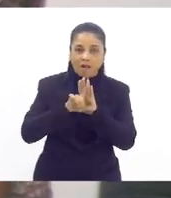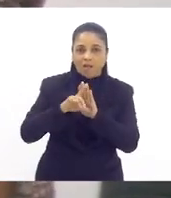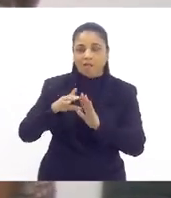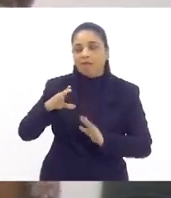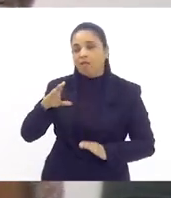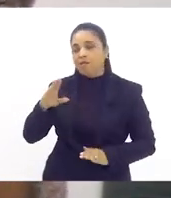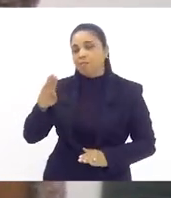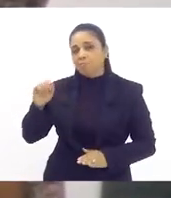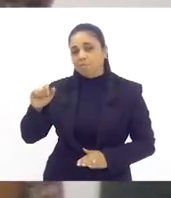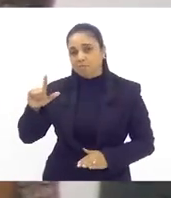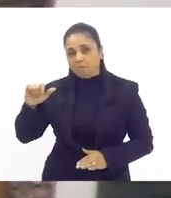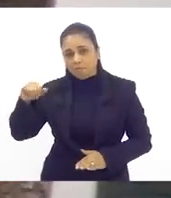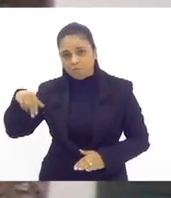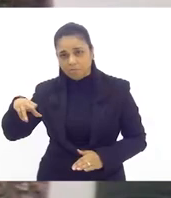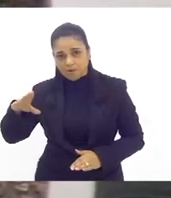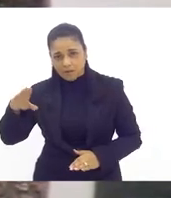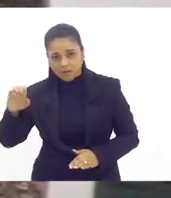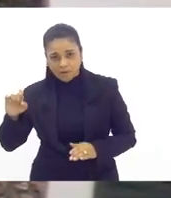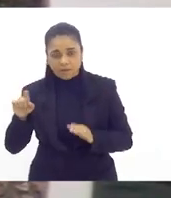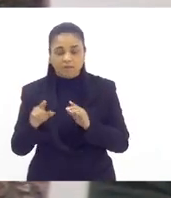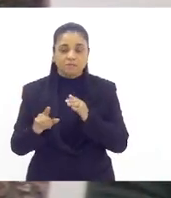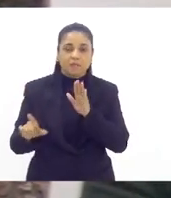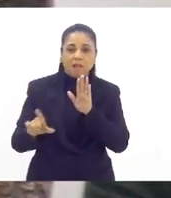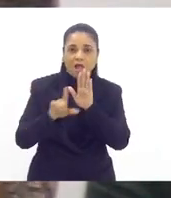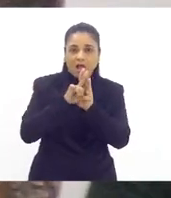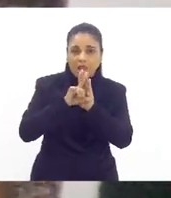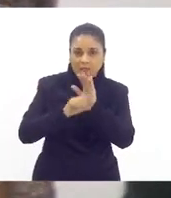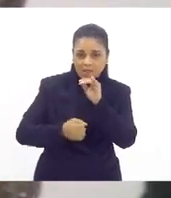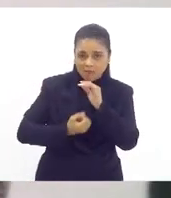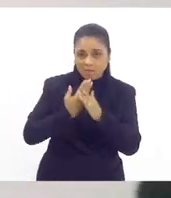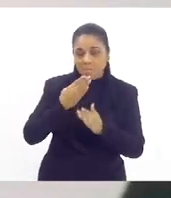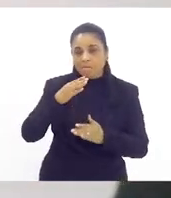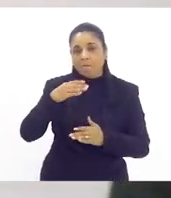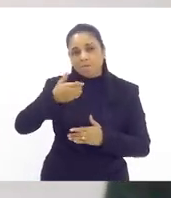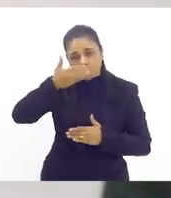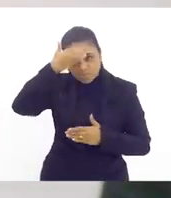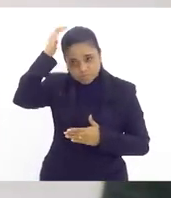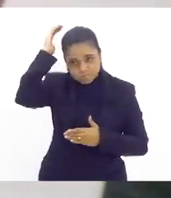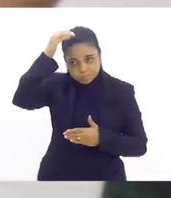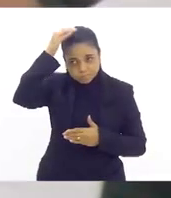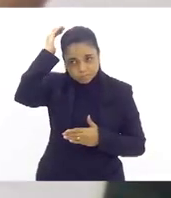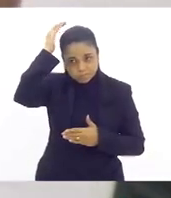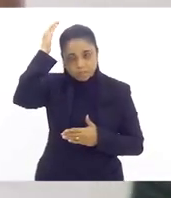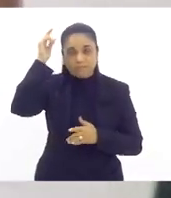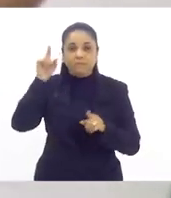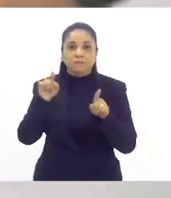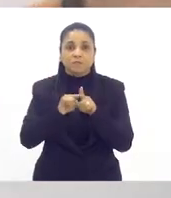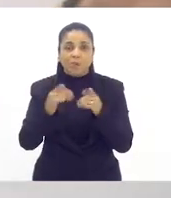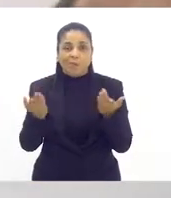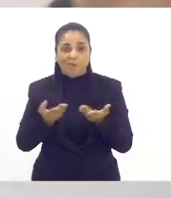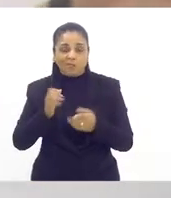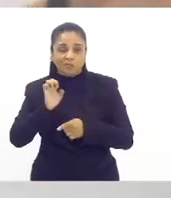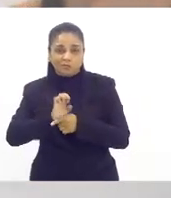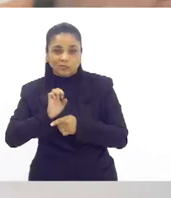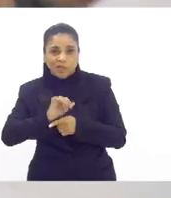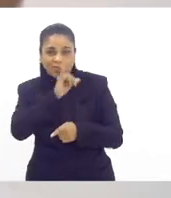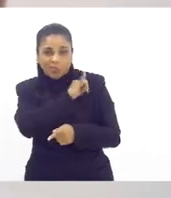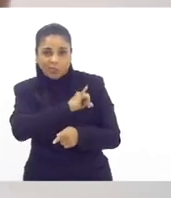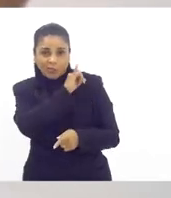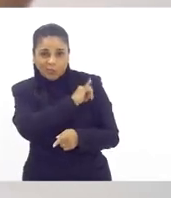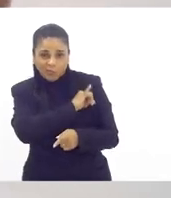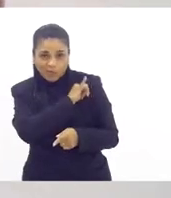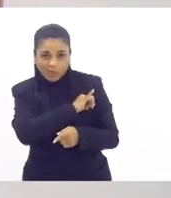a luta pela implementação da Lei Paulo Gustavo quando a gente vê hoje o estado do Rio de Janeiro